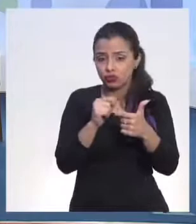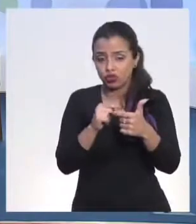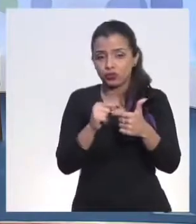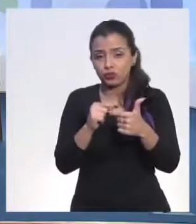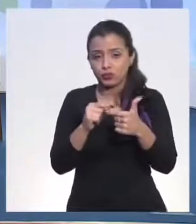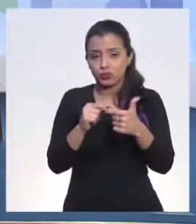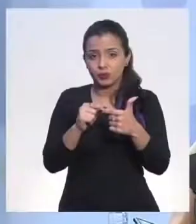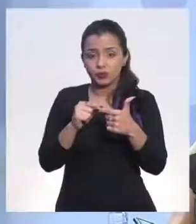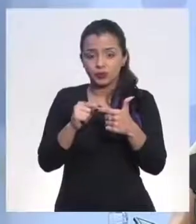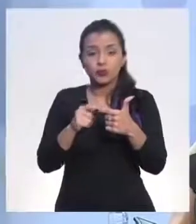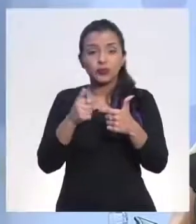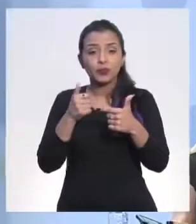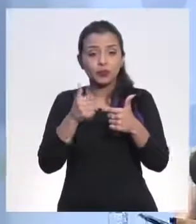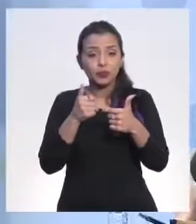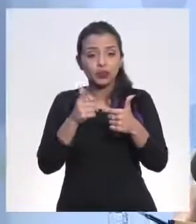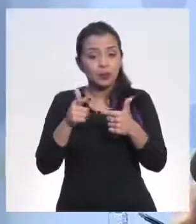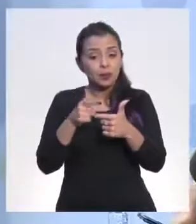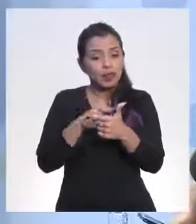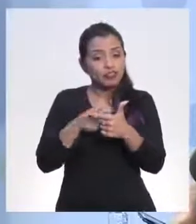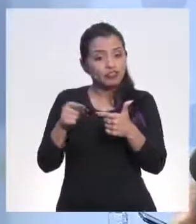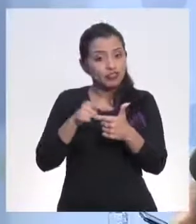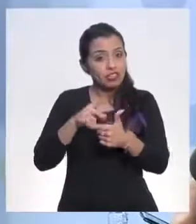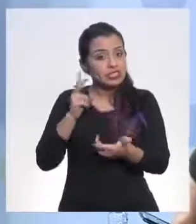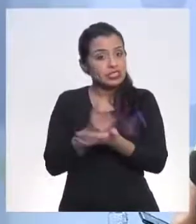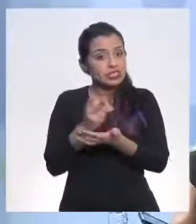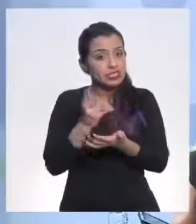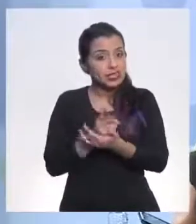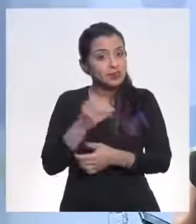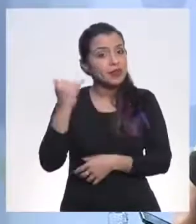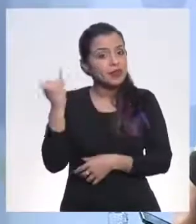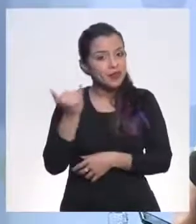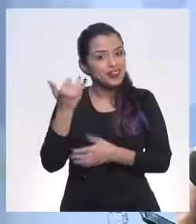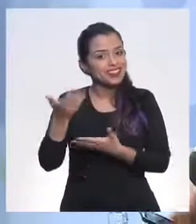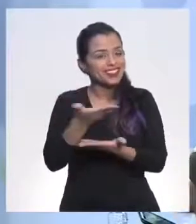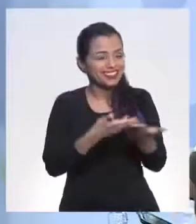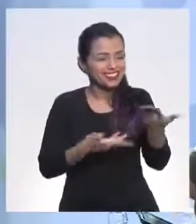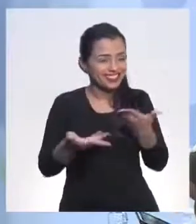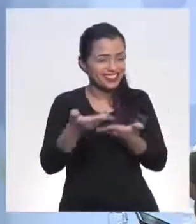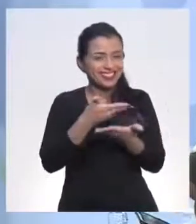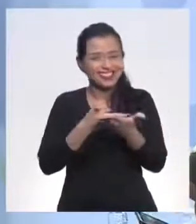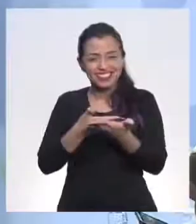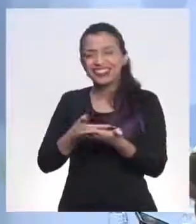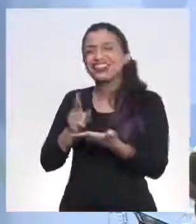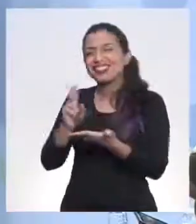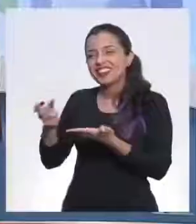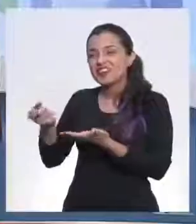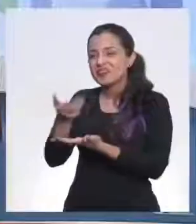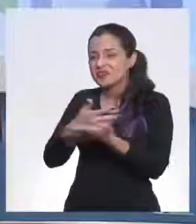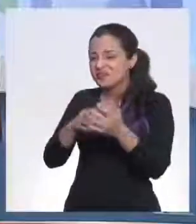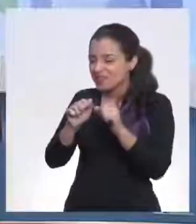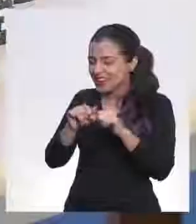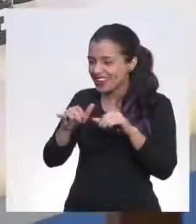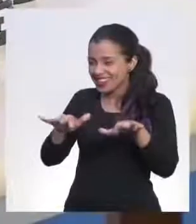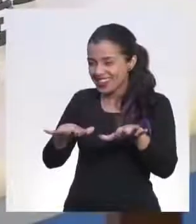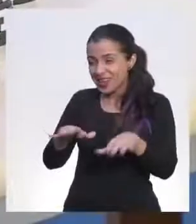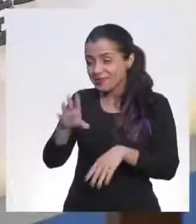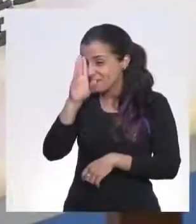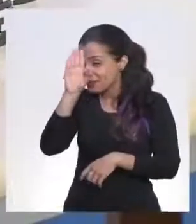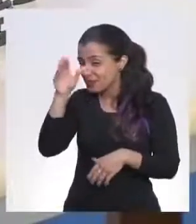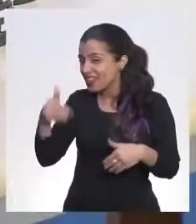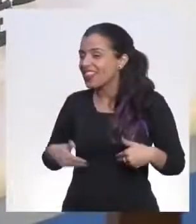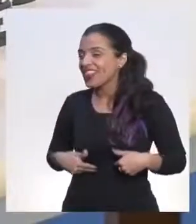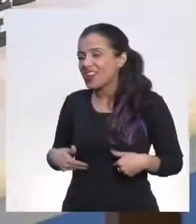todos. Lembrando que dividir é sempre importante, né, entre as pessoas. Muito. Compartilhar, principalmente na hora da fome e essa hora da